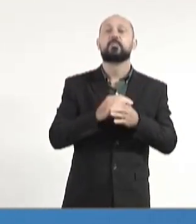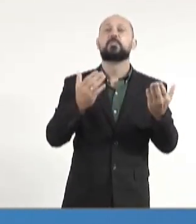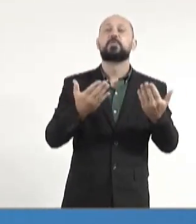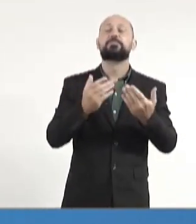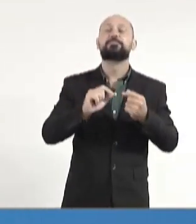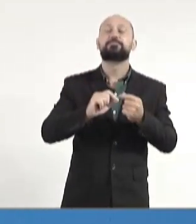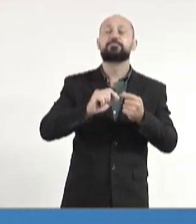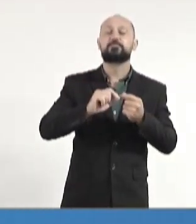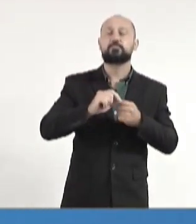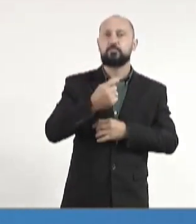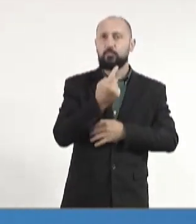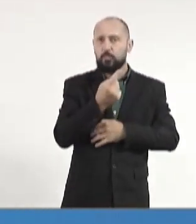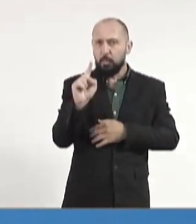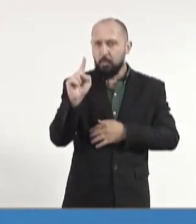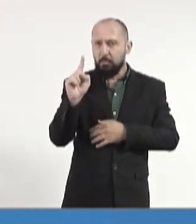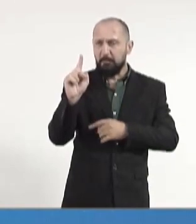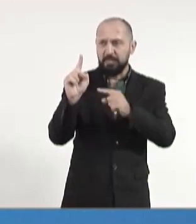nos 4 anos